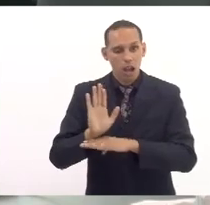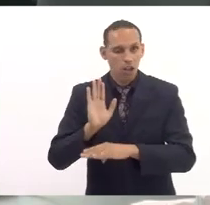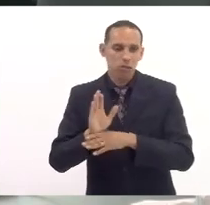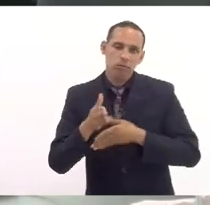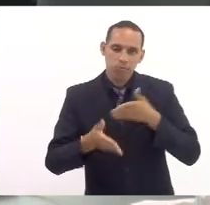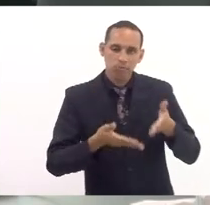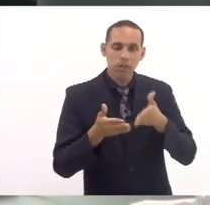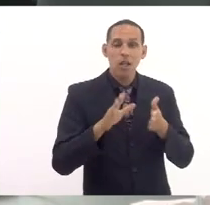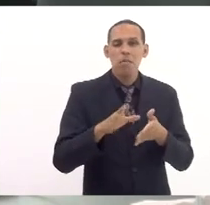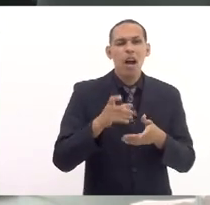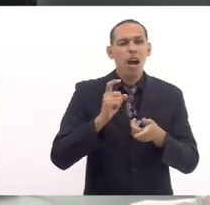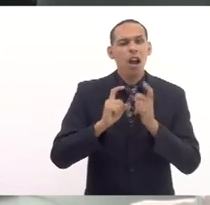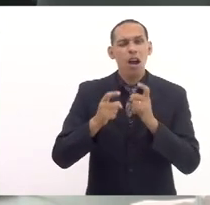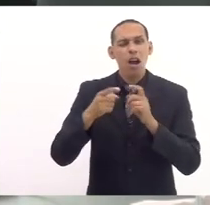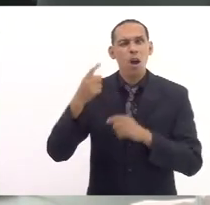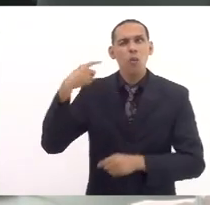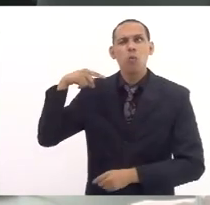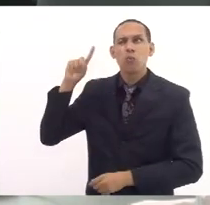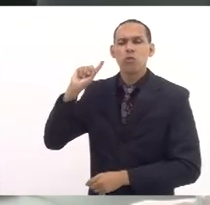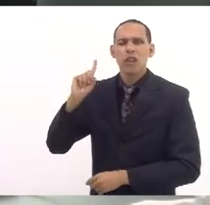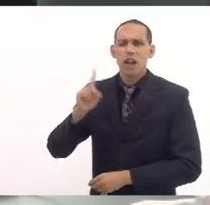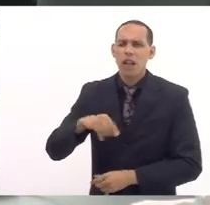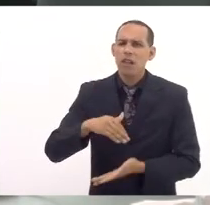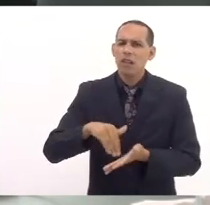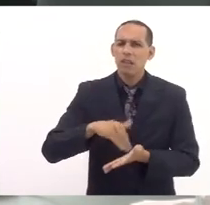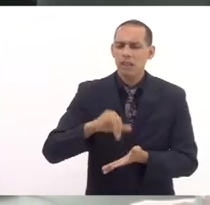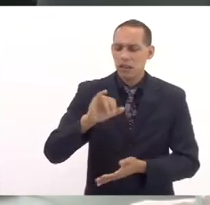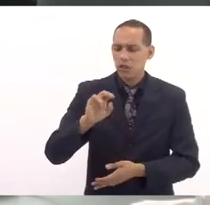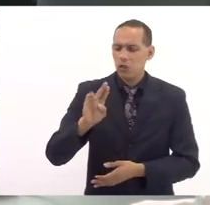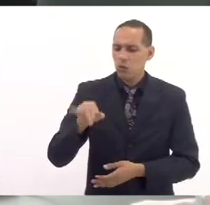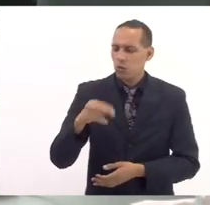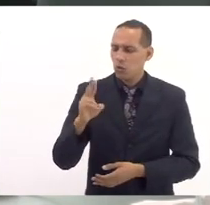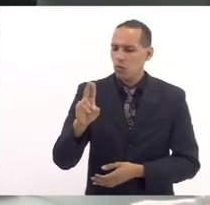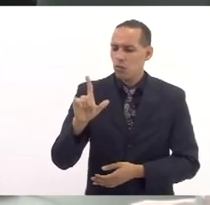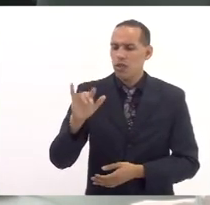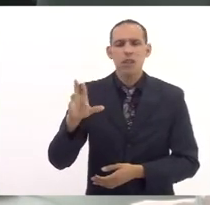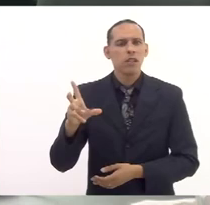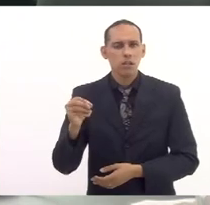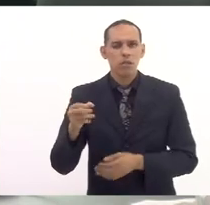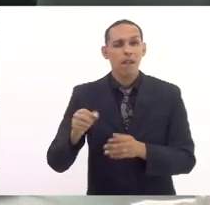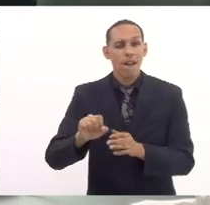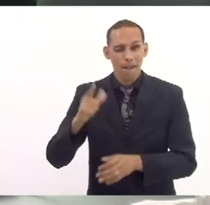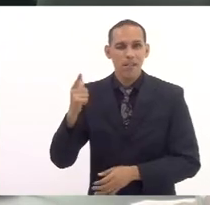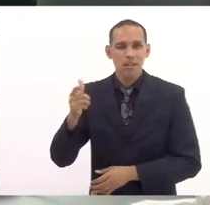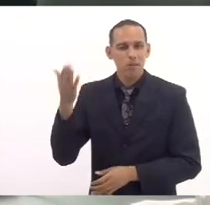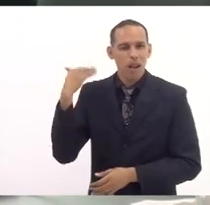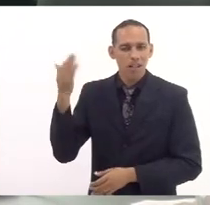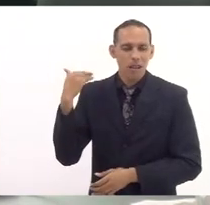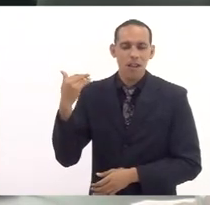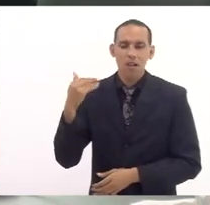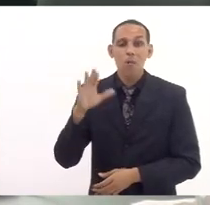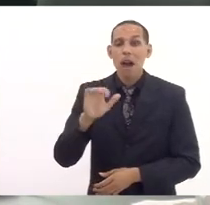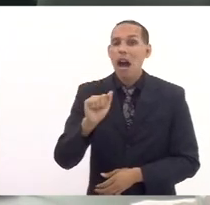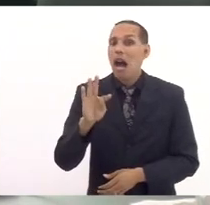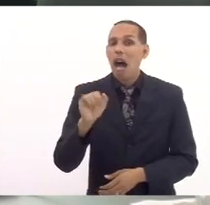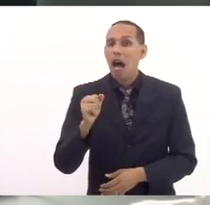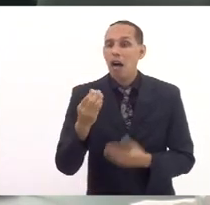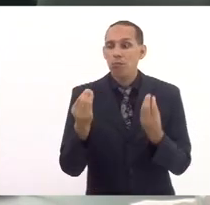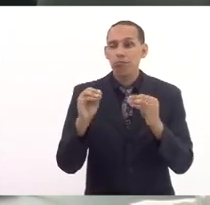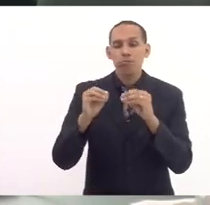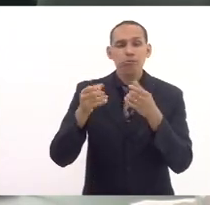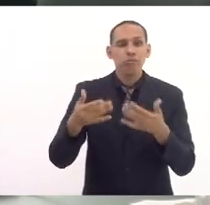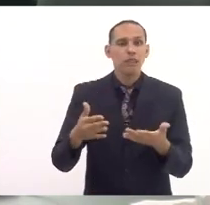reunião foi do ex-secretário Juninho e até hoje a ata dessa reunião não foi